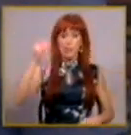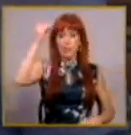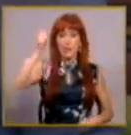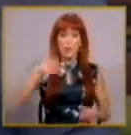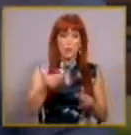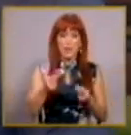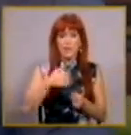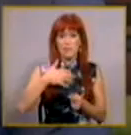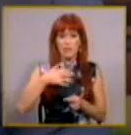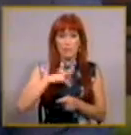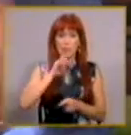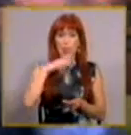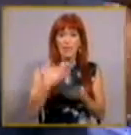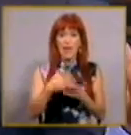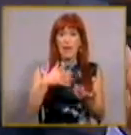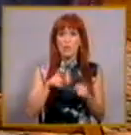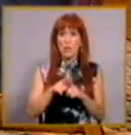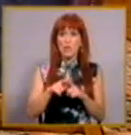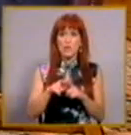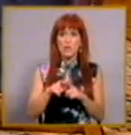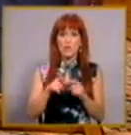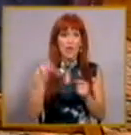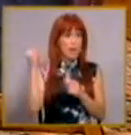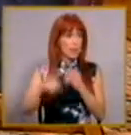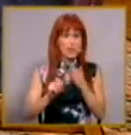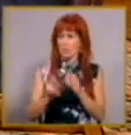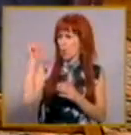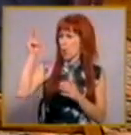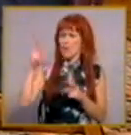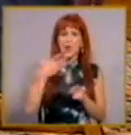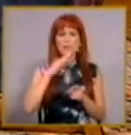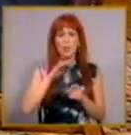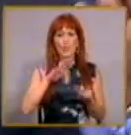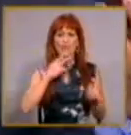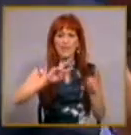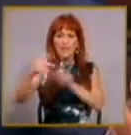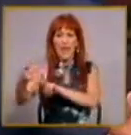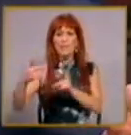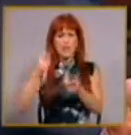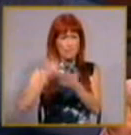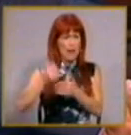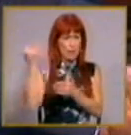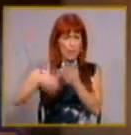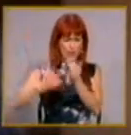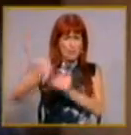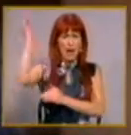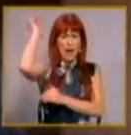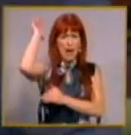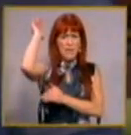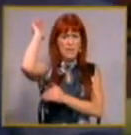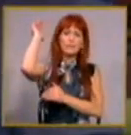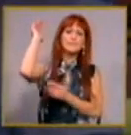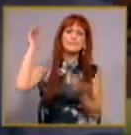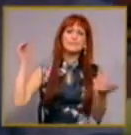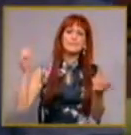empresarial português, pode levantar dificuldades, porque elas estão a apanhar com um aumento de impostos, que nós queremos que seja temporário e transitório, mas estão a pagar mais impostos.